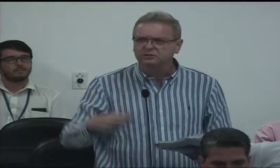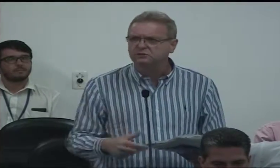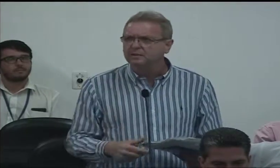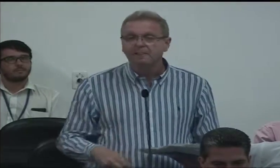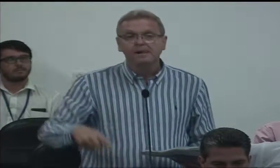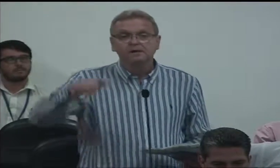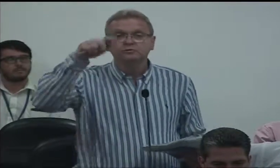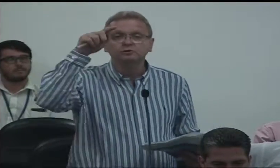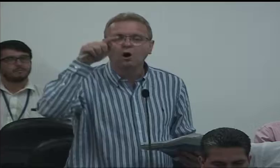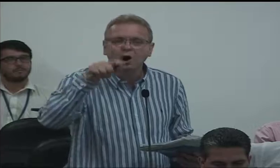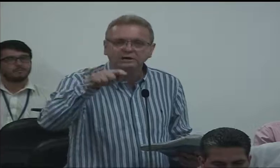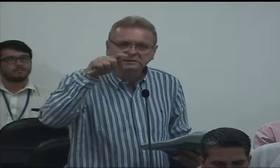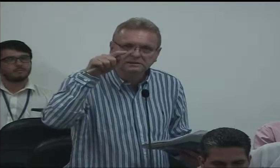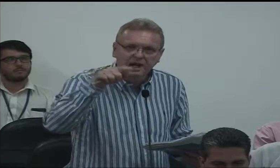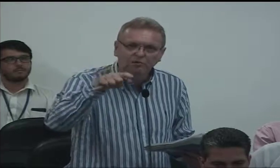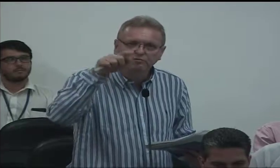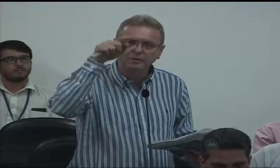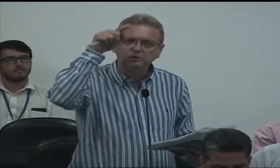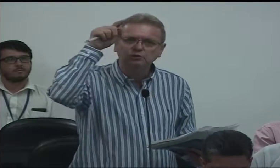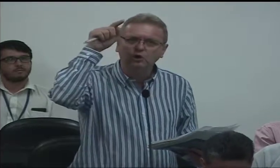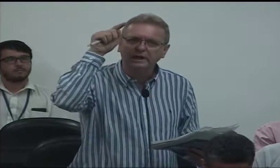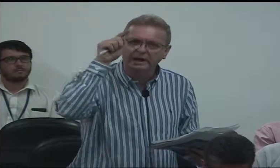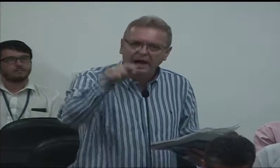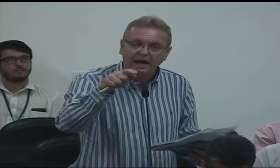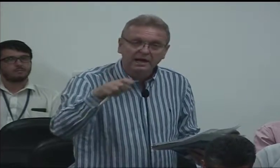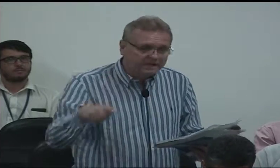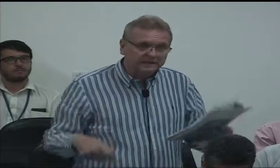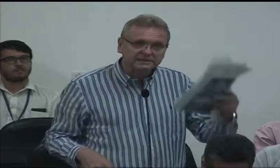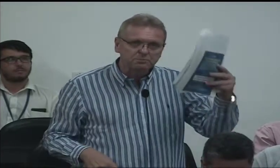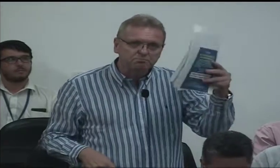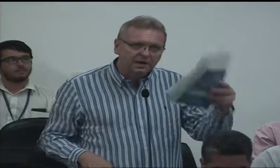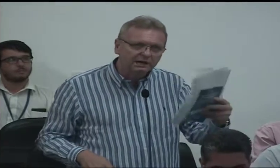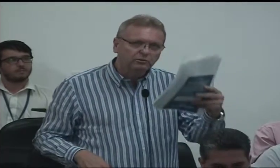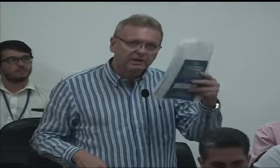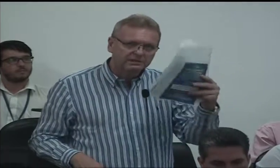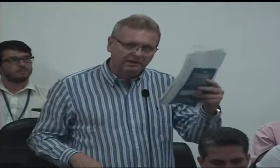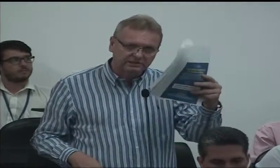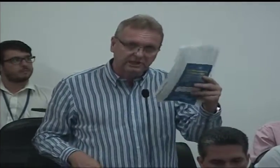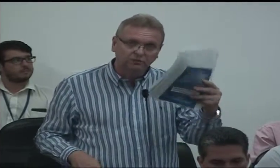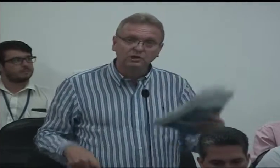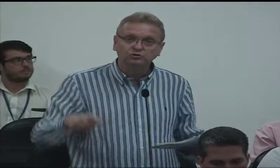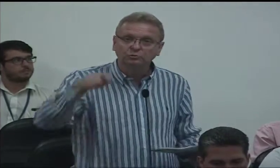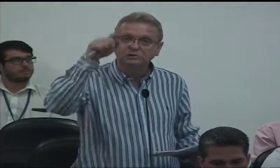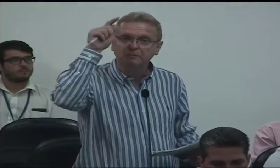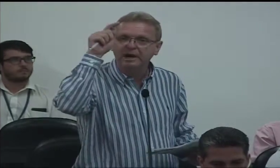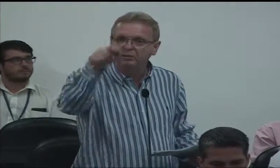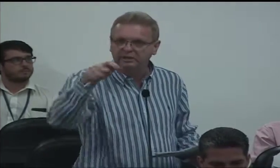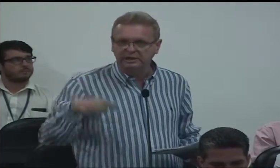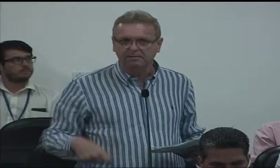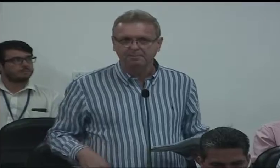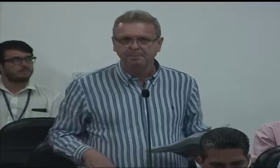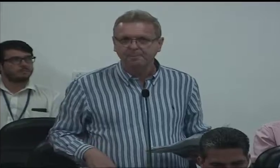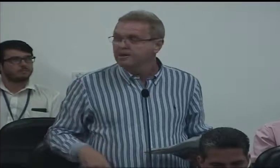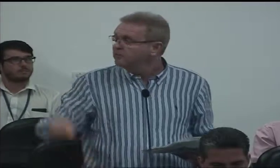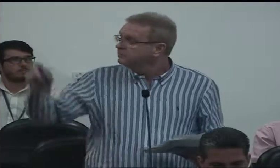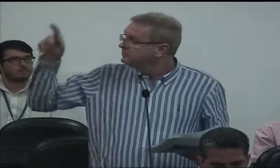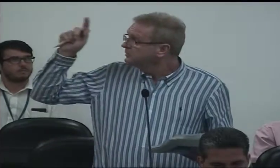É isso. Nós não vamos tolerar. E esse bando que eles estão achando, somos a